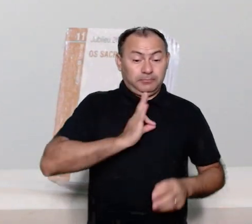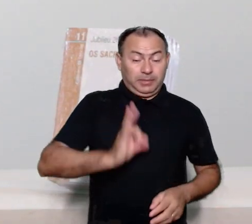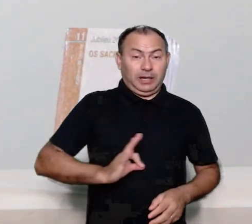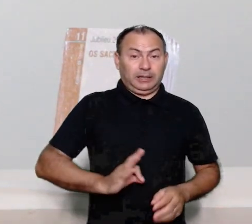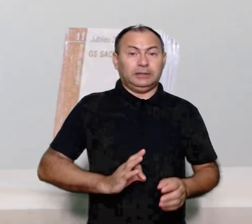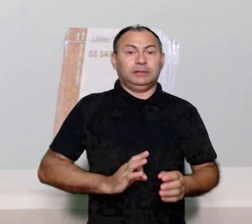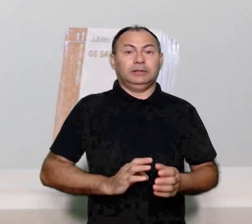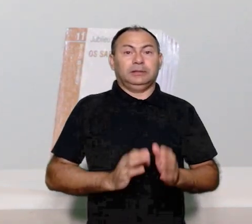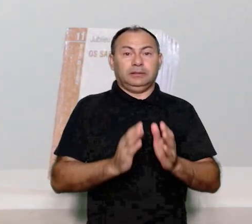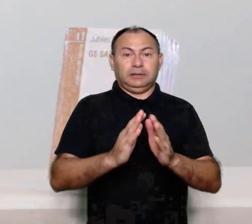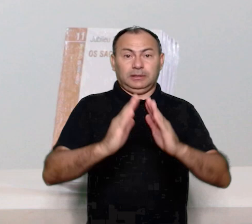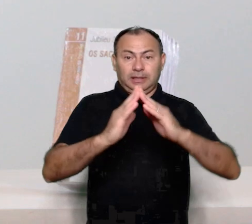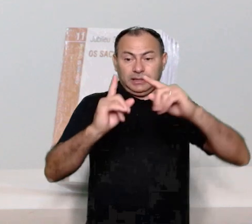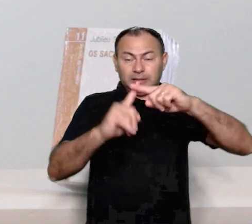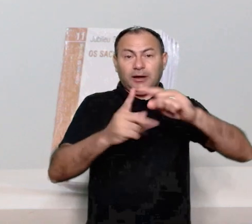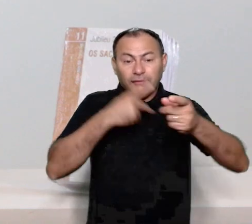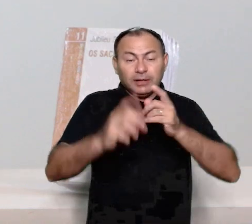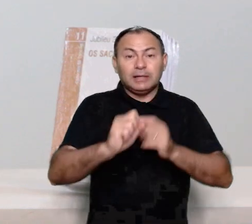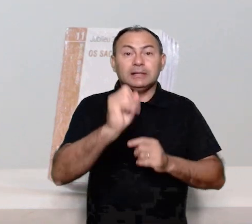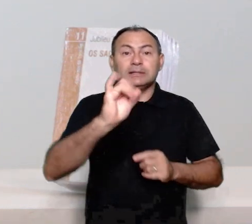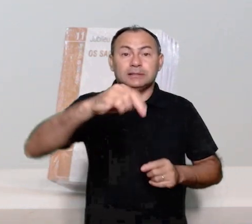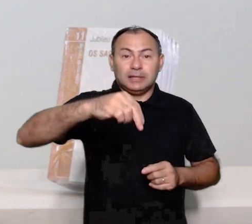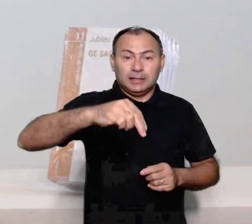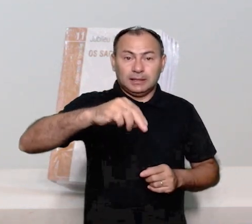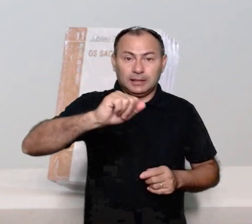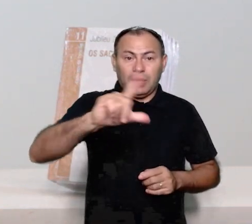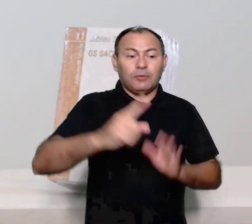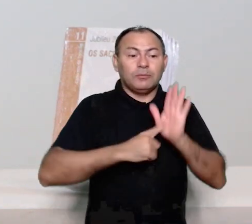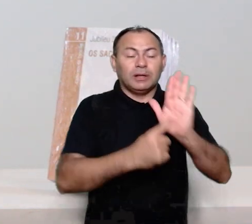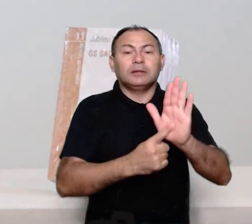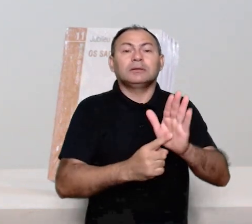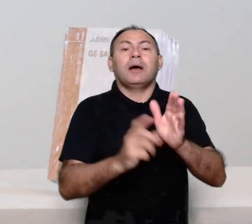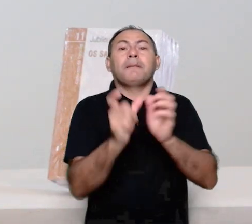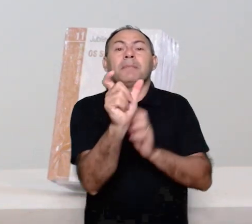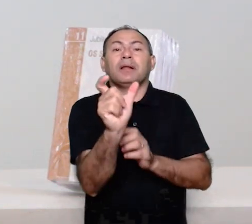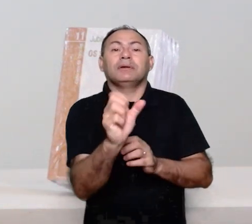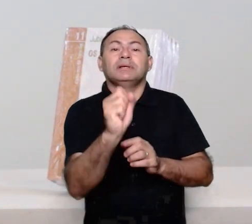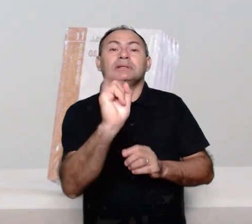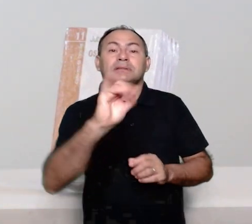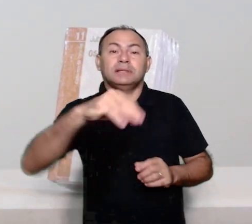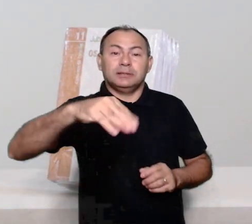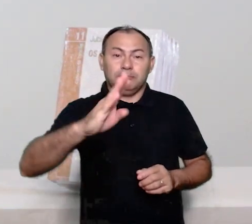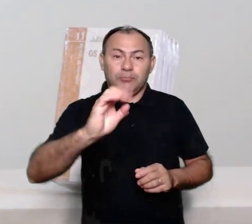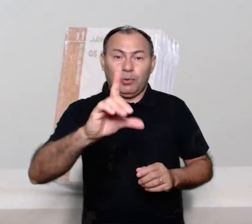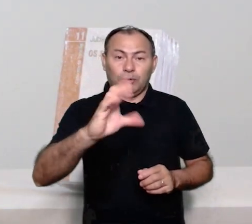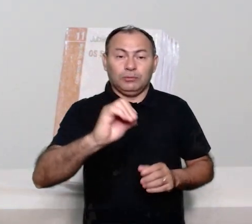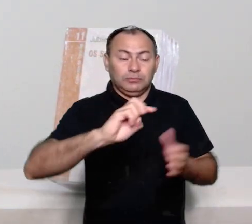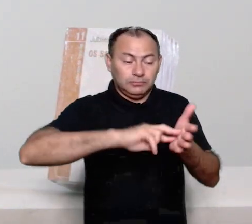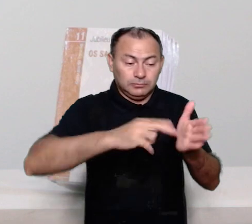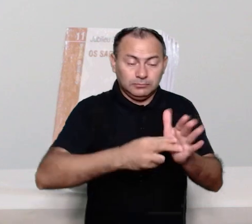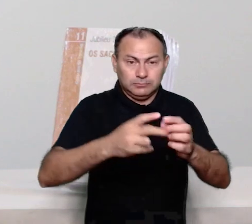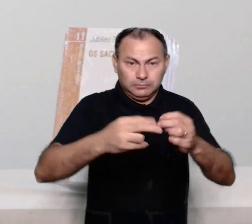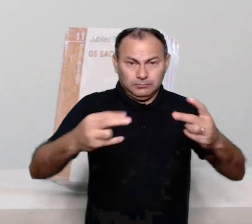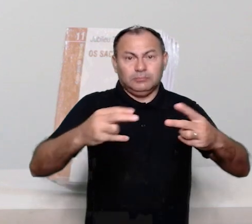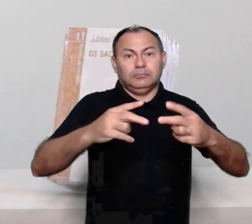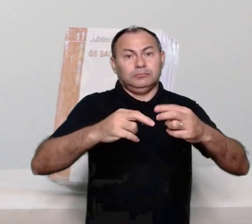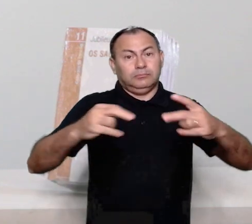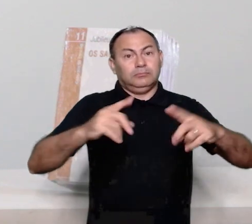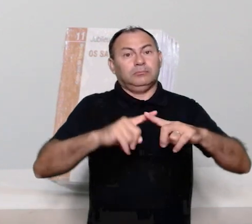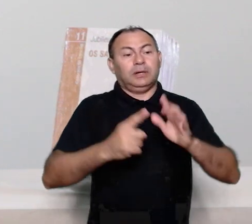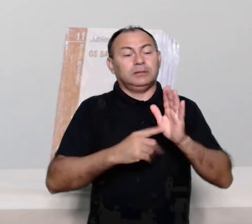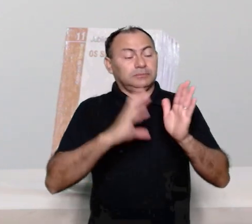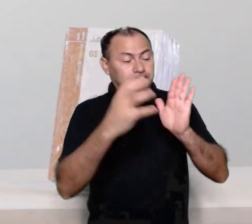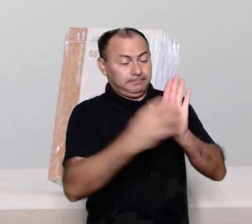da Igreja se referiam à palavra sinal, eles estavam falando da palavra símbolo, que não apenas significa algo, mas que